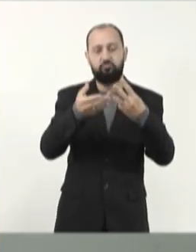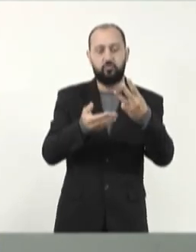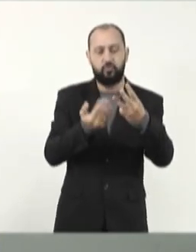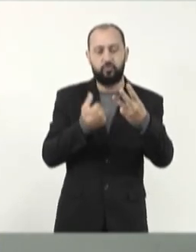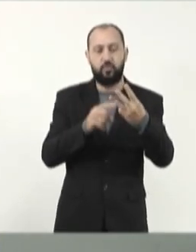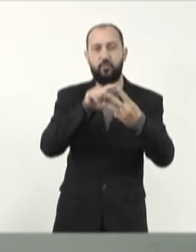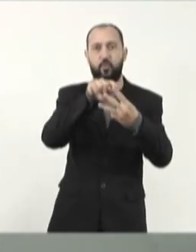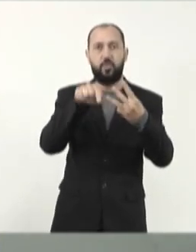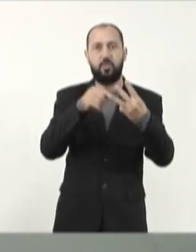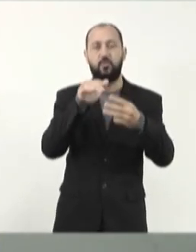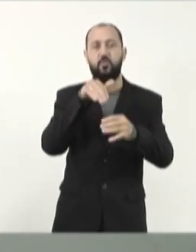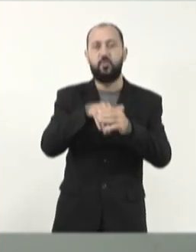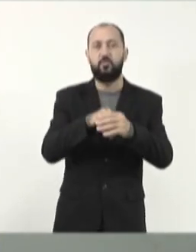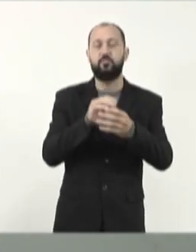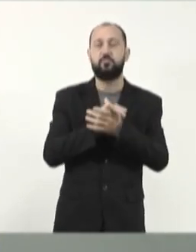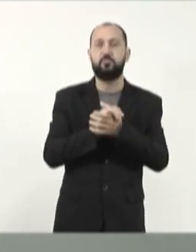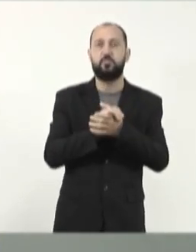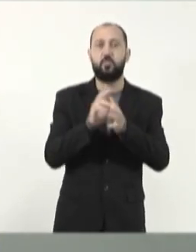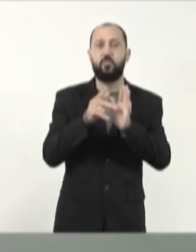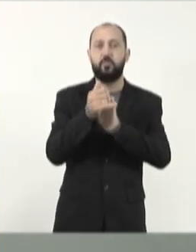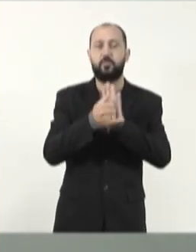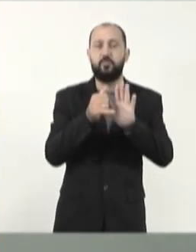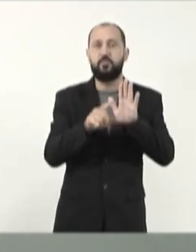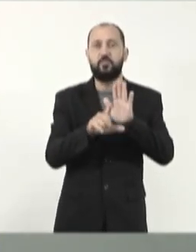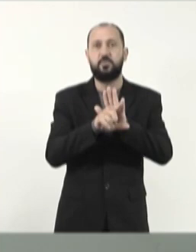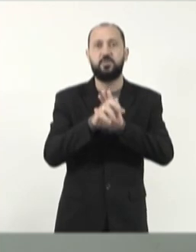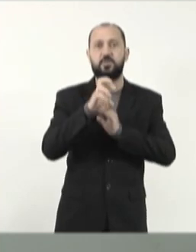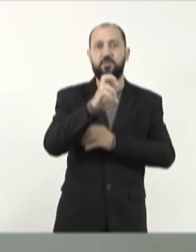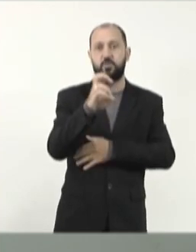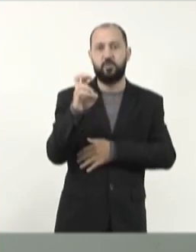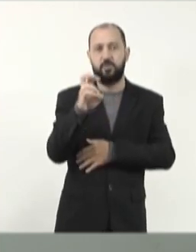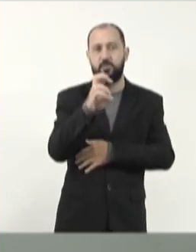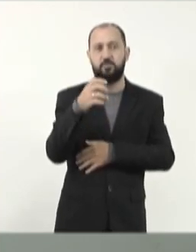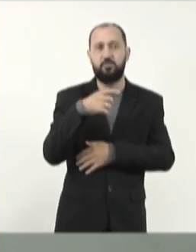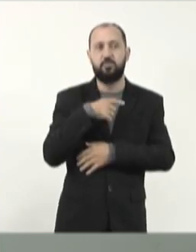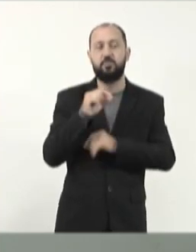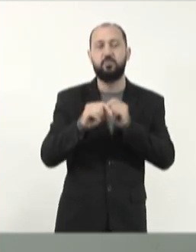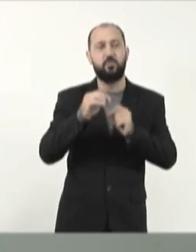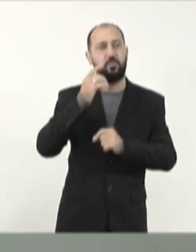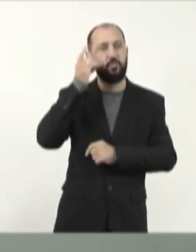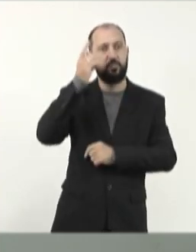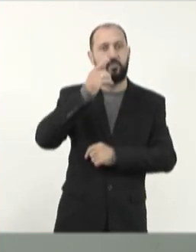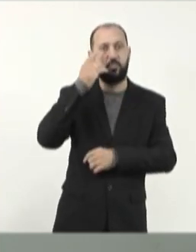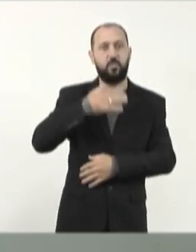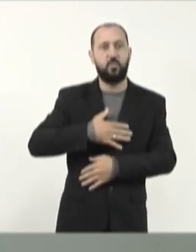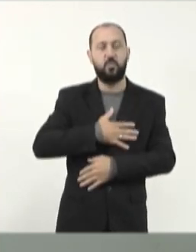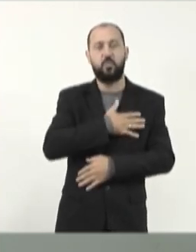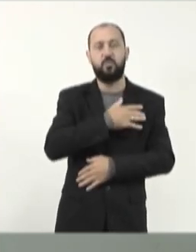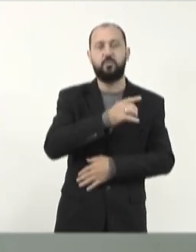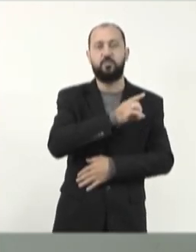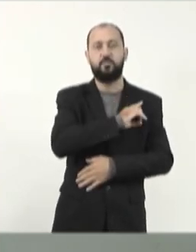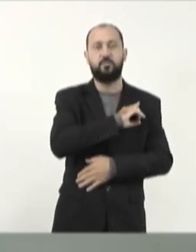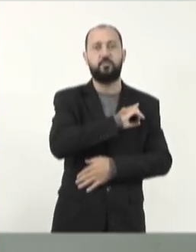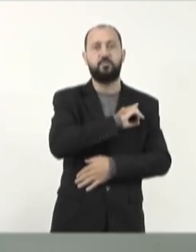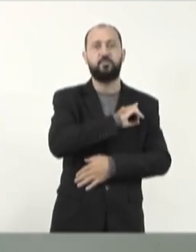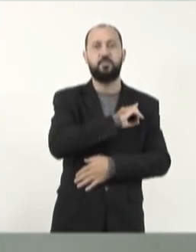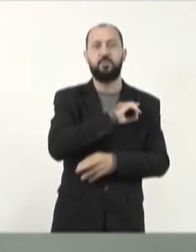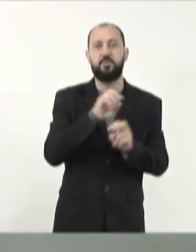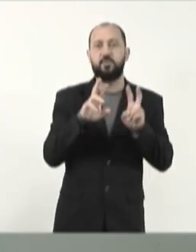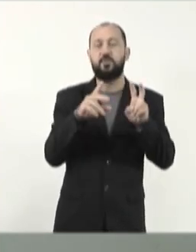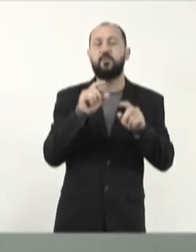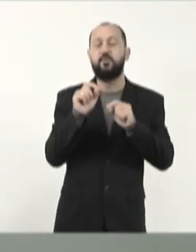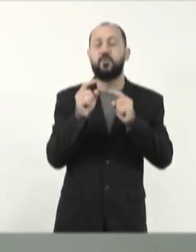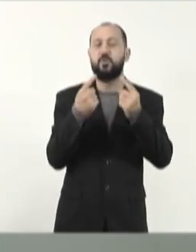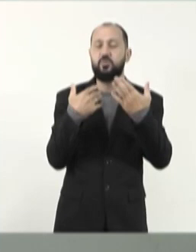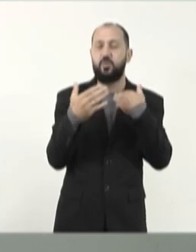sessão de hoje. Mas vamos falar inicialmente do projeto de lei de número 55, de autoria do deputado Coronel Davi, do PL. Essa matéria que ela